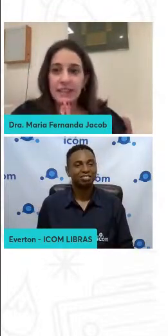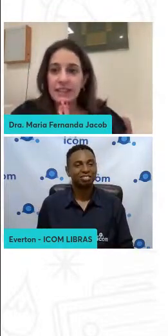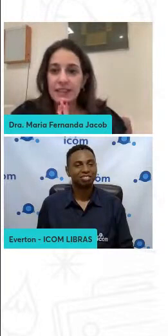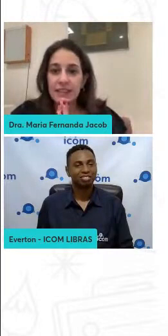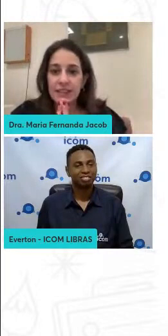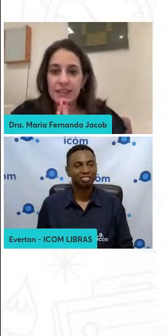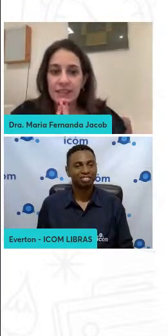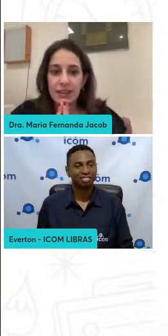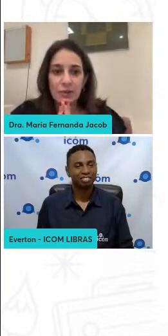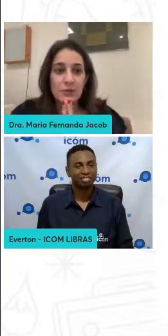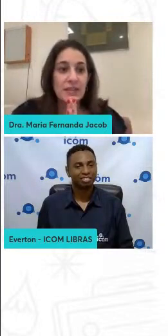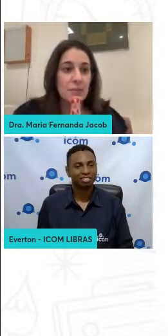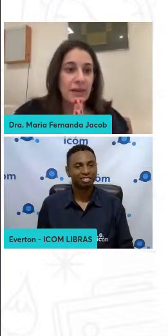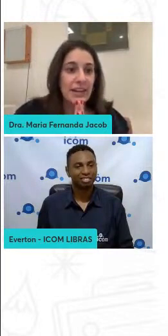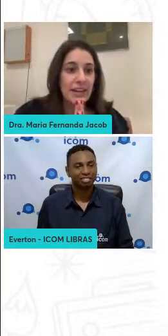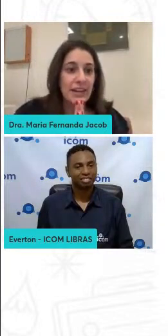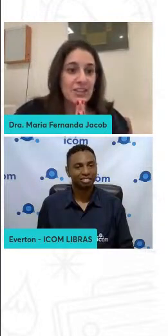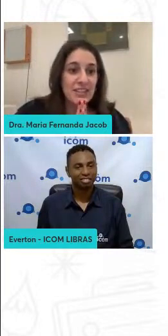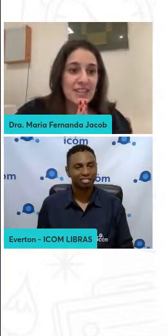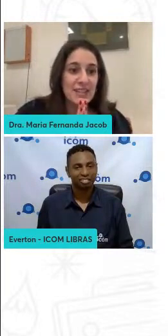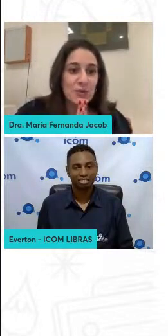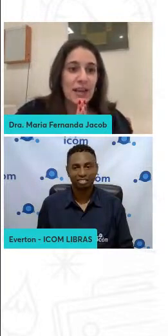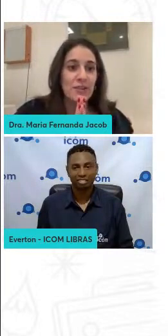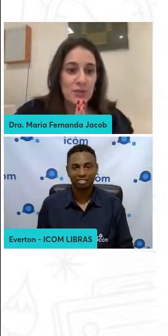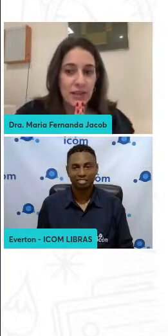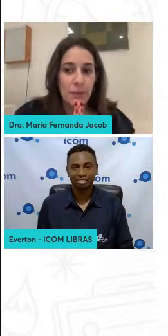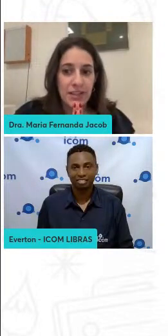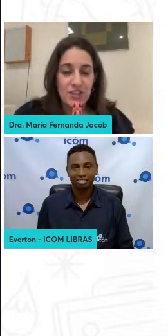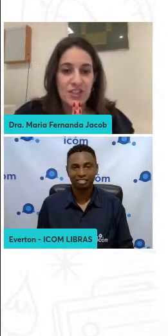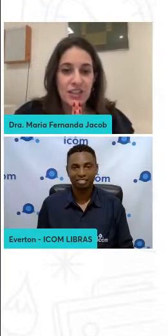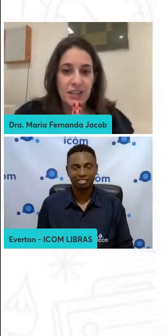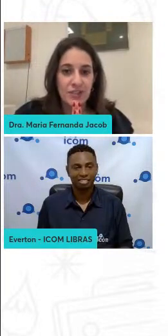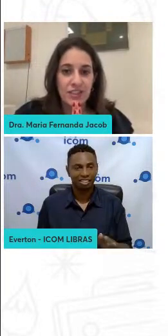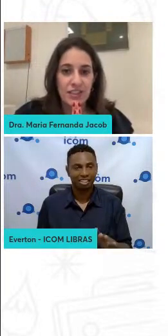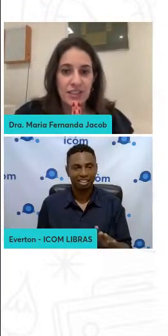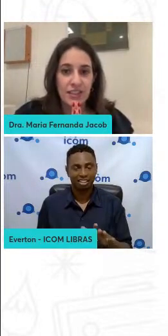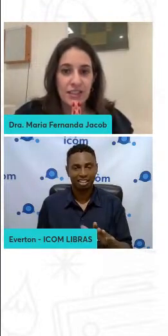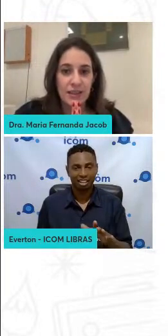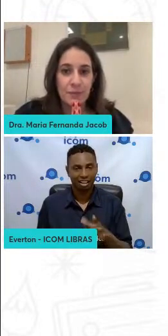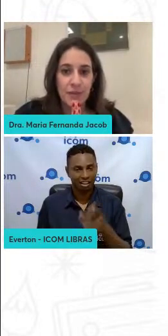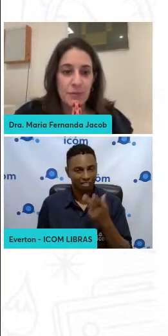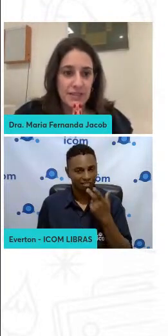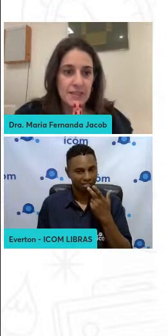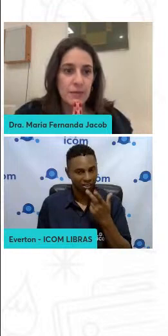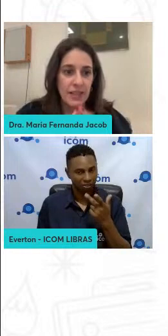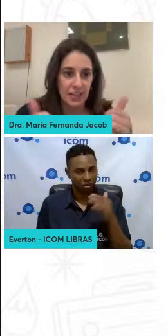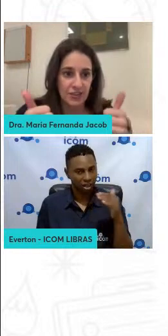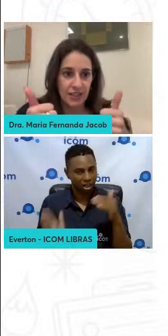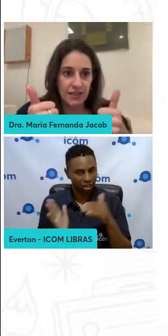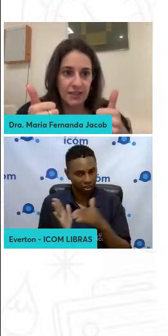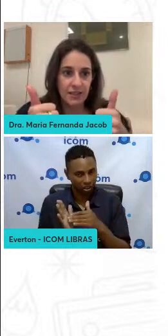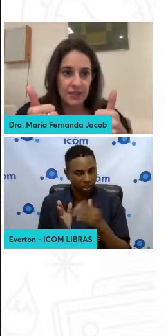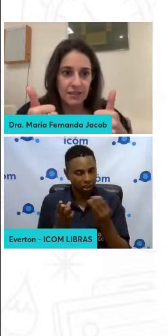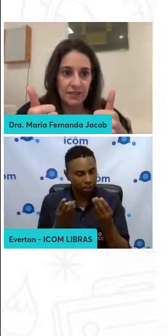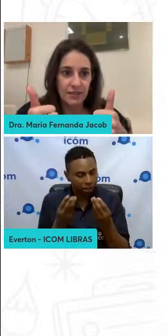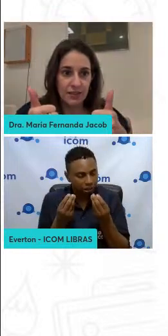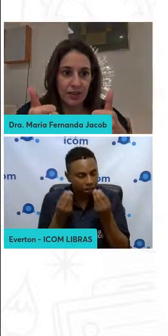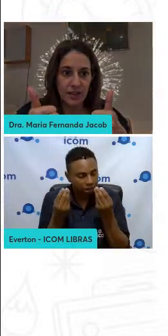Vamos ver aqui. Eu não sei que parte que vocês escutaram. Escutaram a parte de hipersensibilidade,